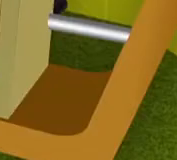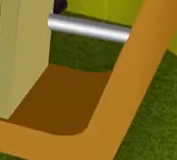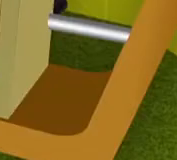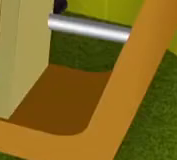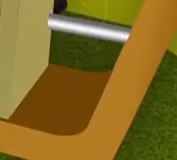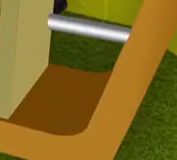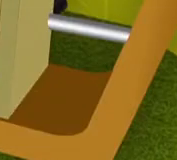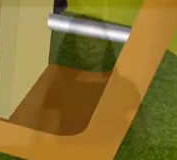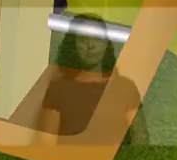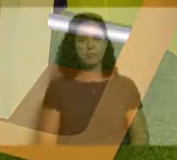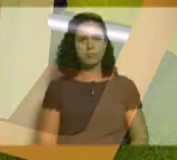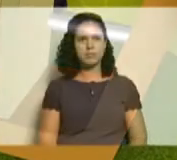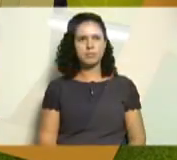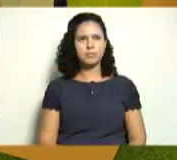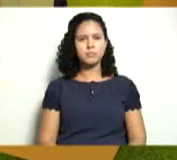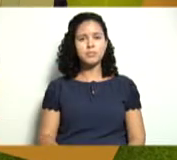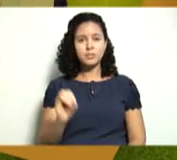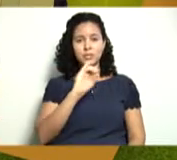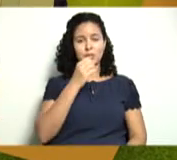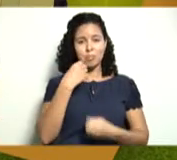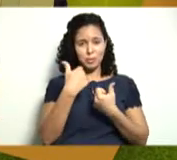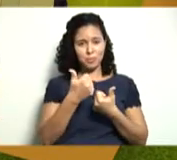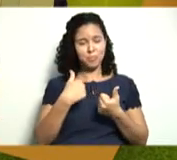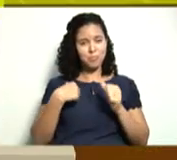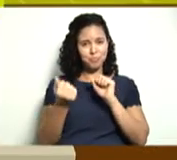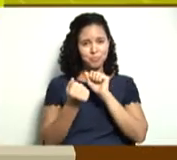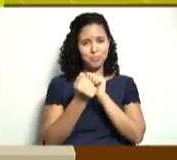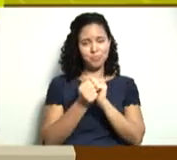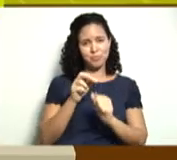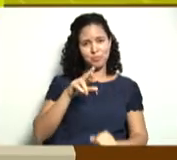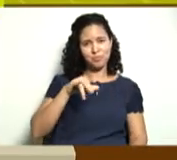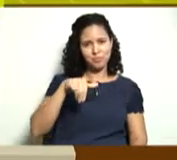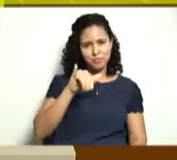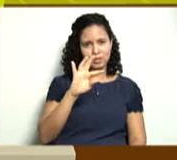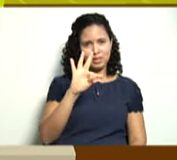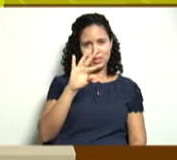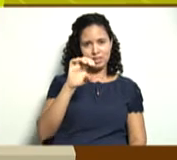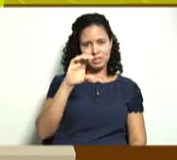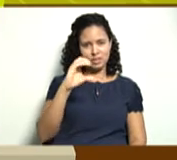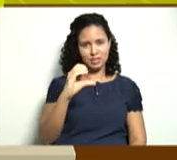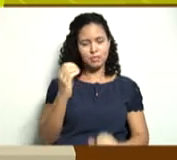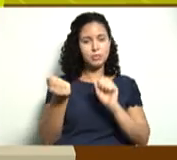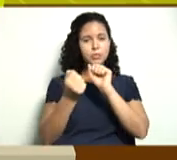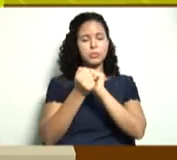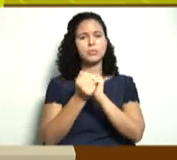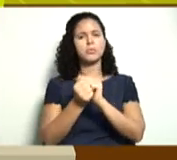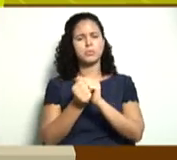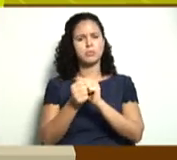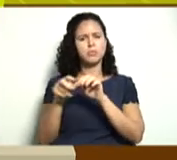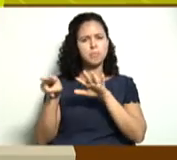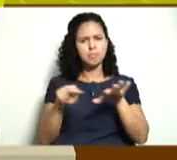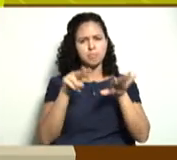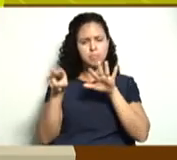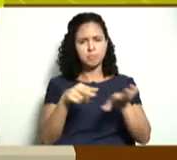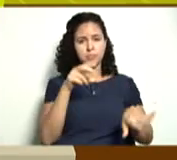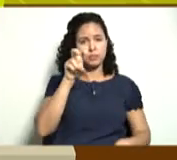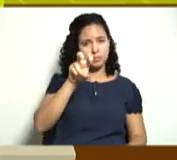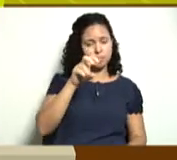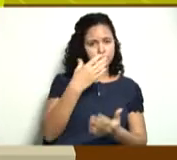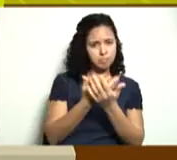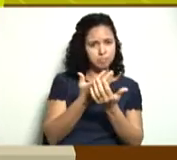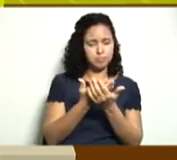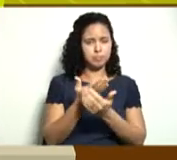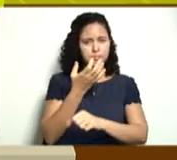olá we nós somos a dupla high tech e estaremos com vocês durante as nossas cinco aulas da disciplina